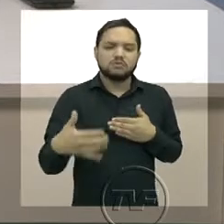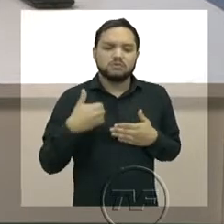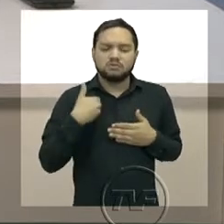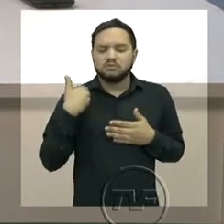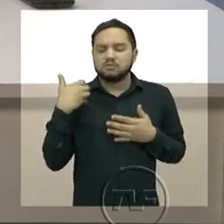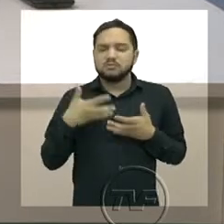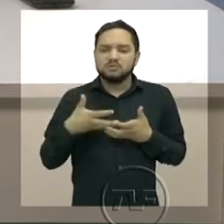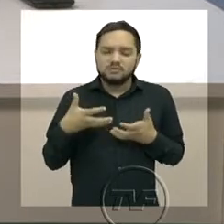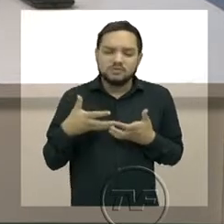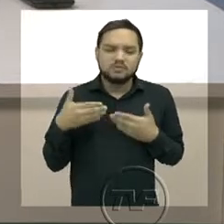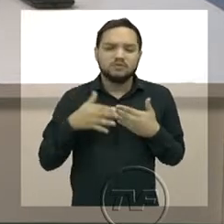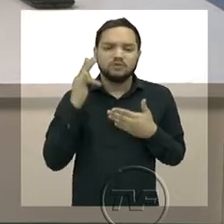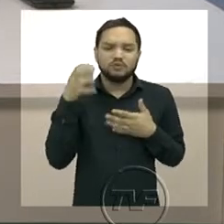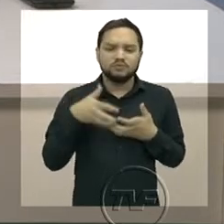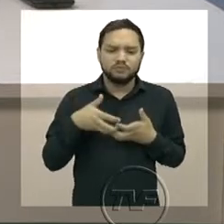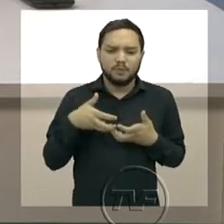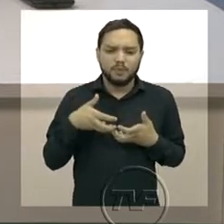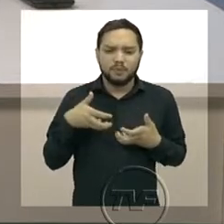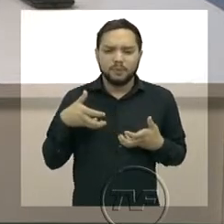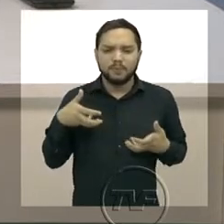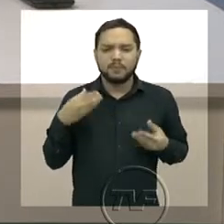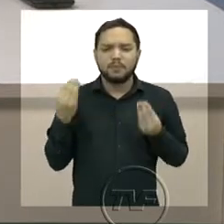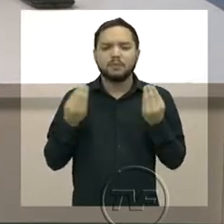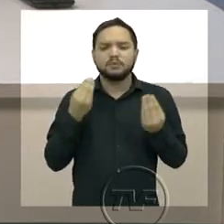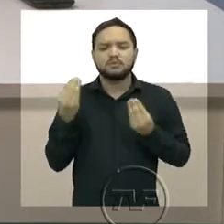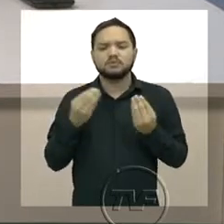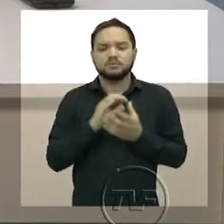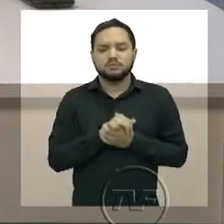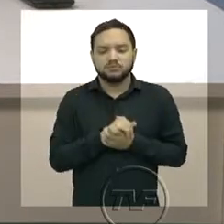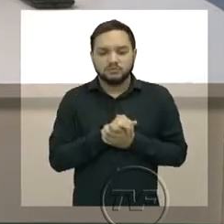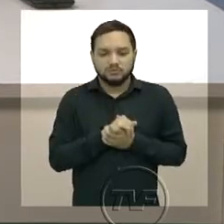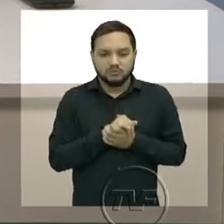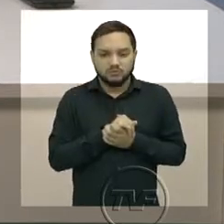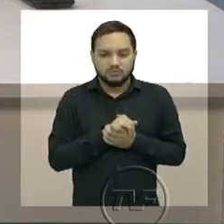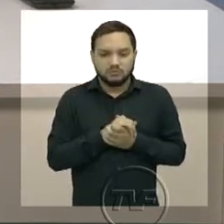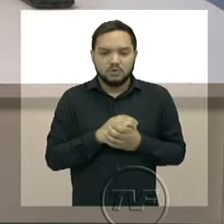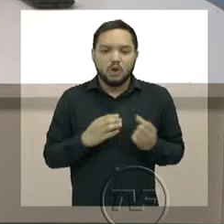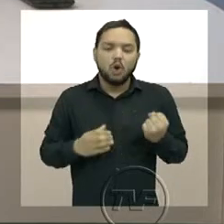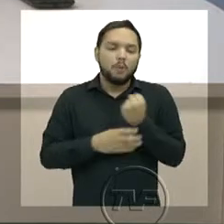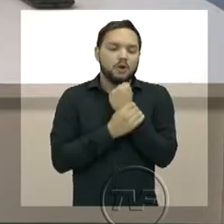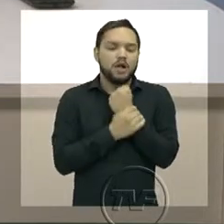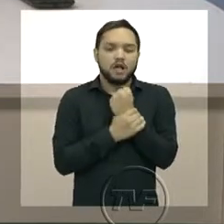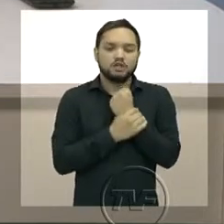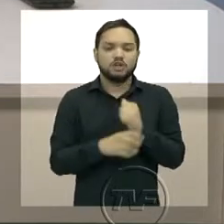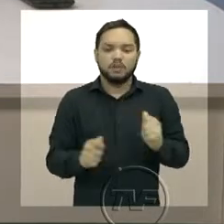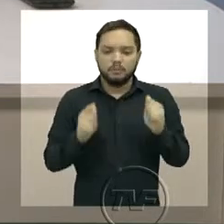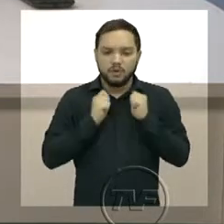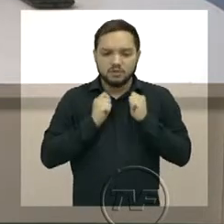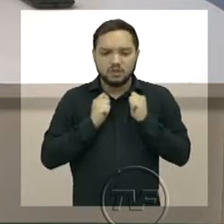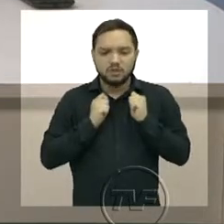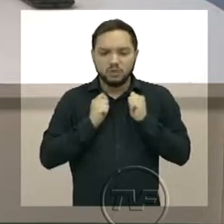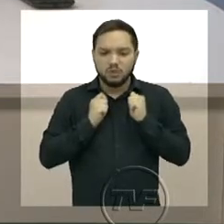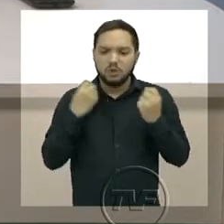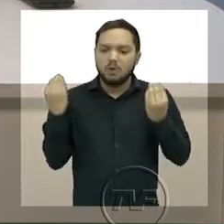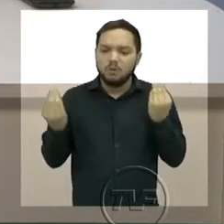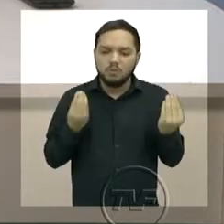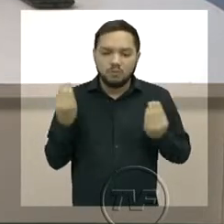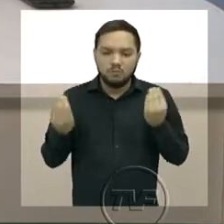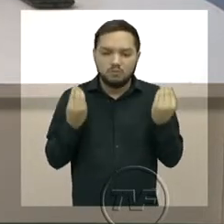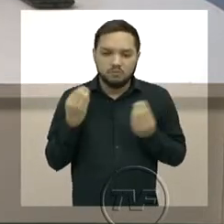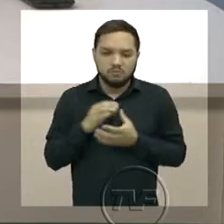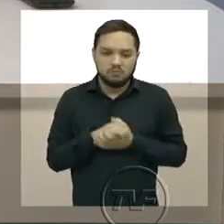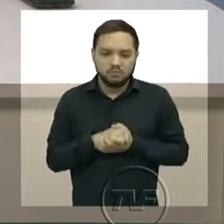pensar em um envelhecimento da população, que se tenha a garantia de uma previdência, que as pessoas que